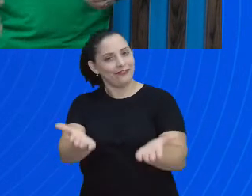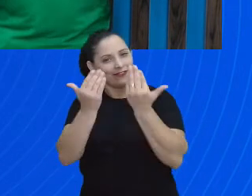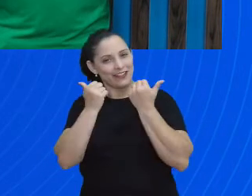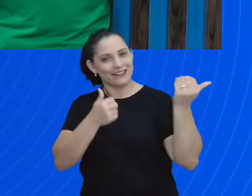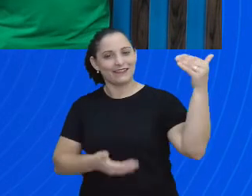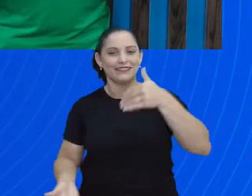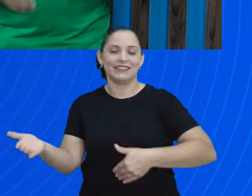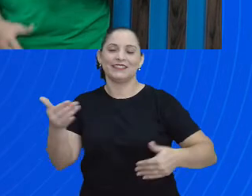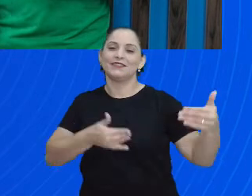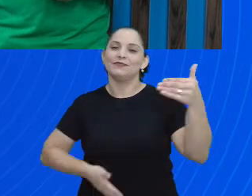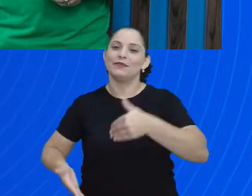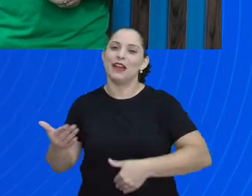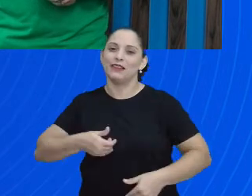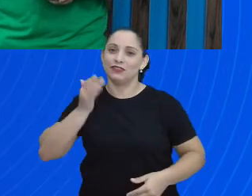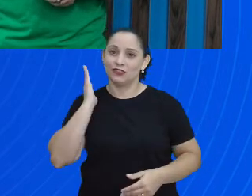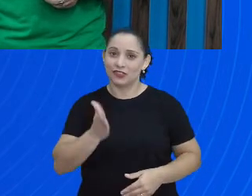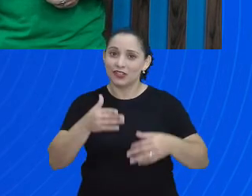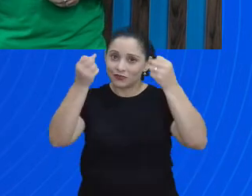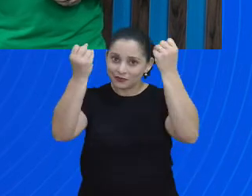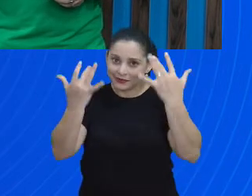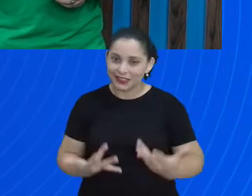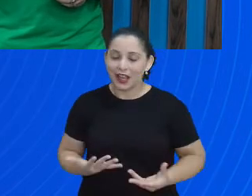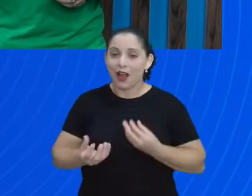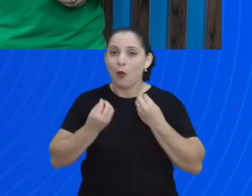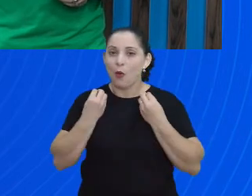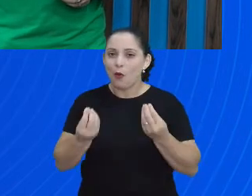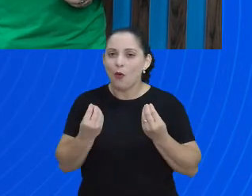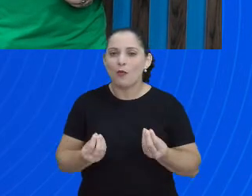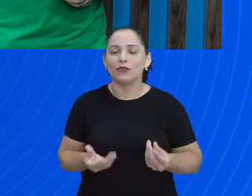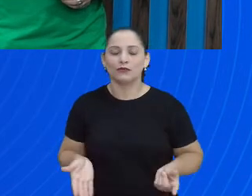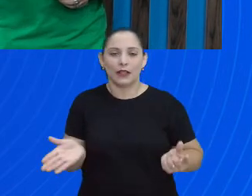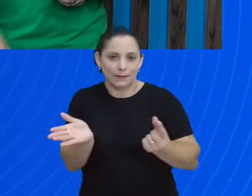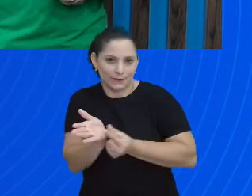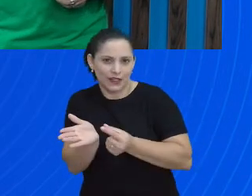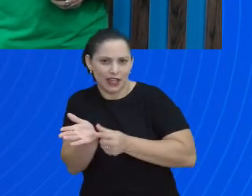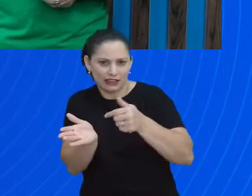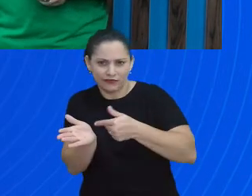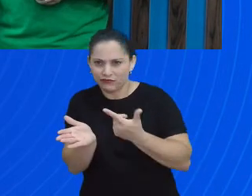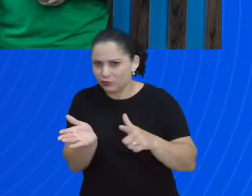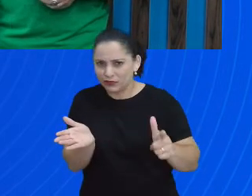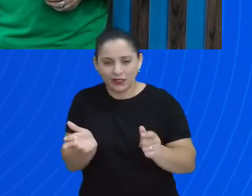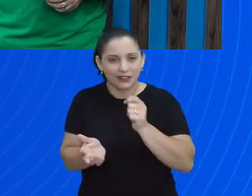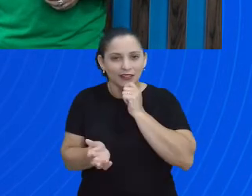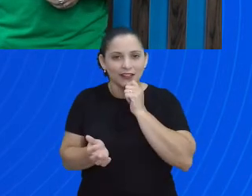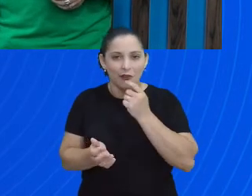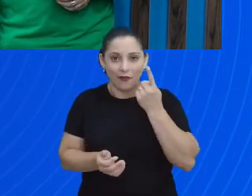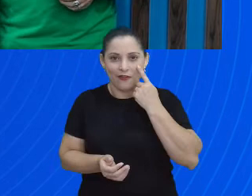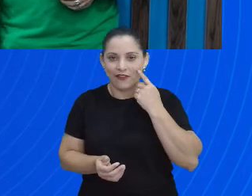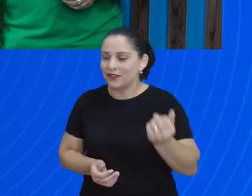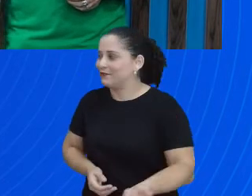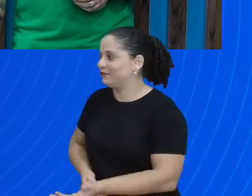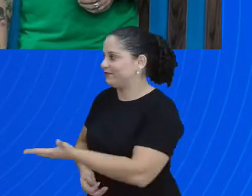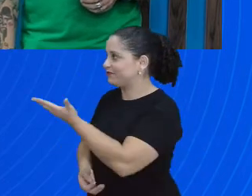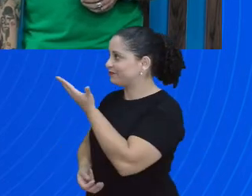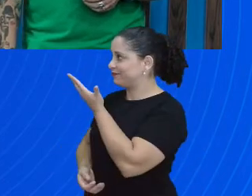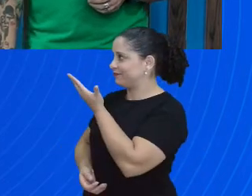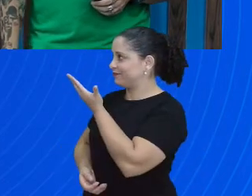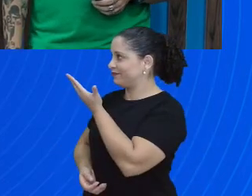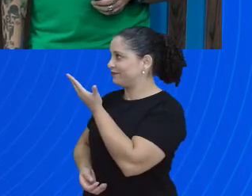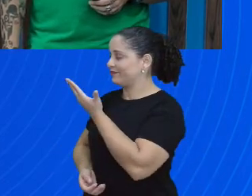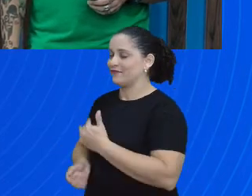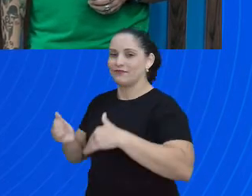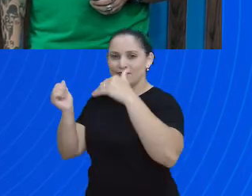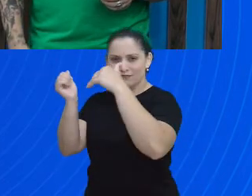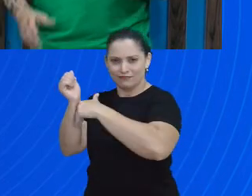da aula, a gente já falou várias vezes de como participar. Se você não tem um aplicativo, olha aí a imagem que está na tela, você pode baixar